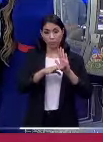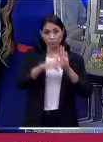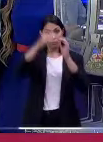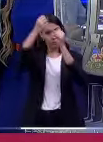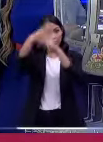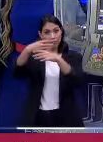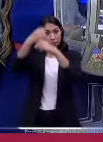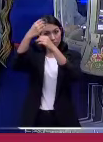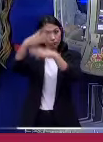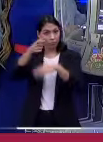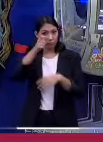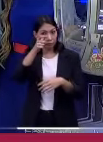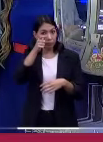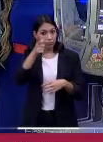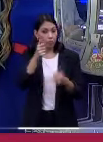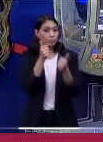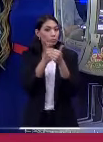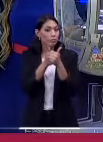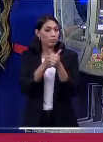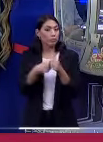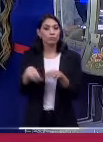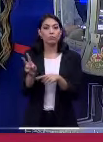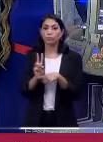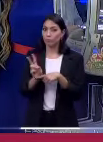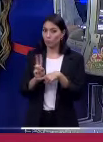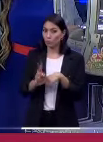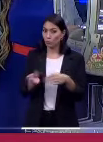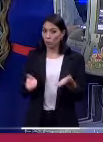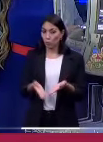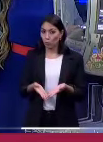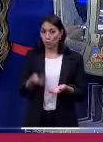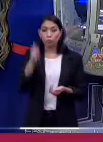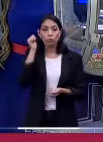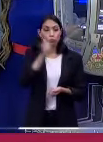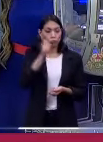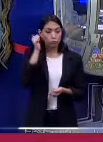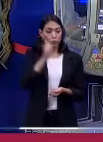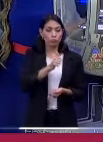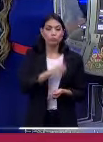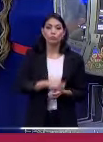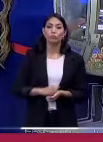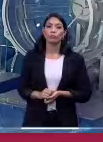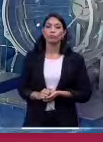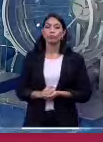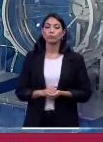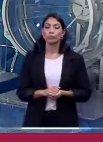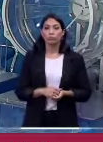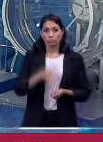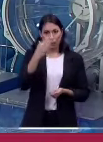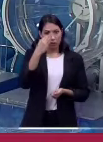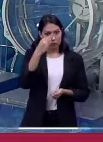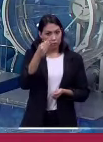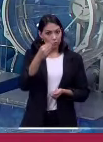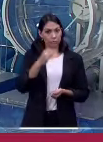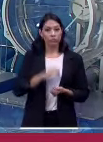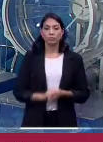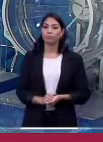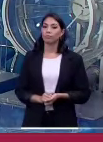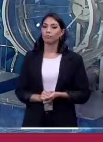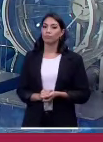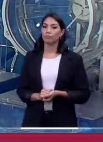foi acompanhado pelas nossas auditoras, a Maria de Souza e a Tereza Marques, atentas a todos os